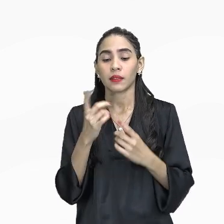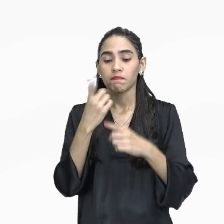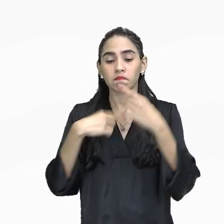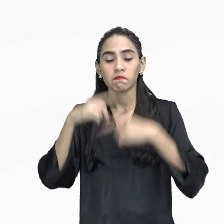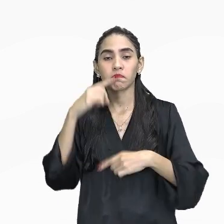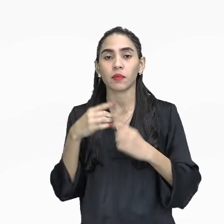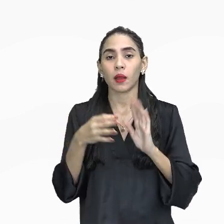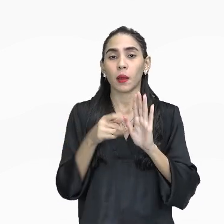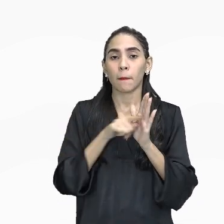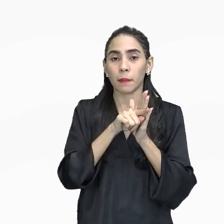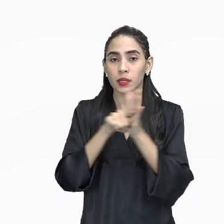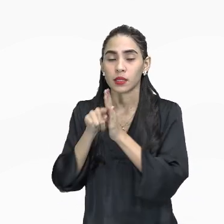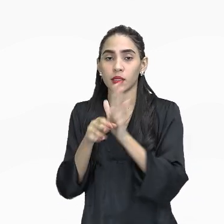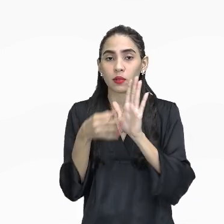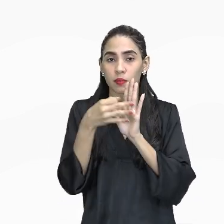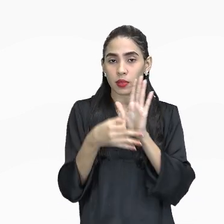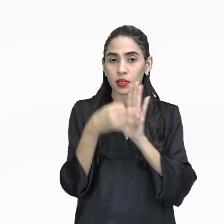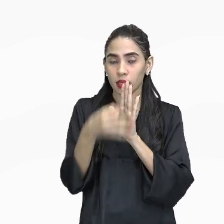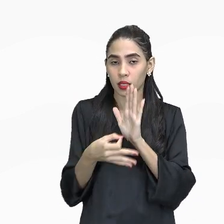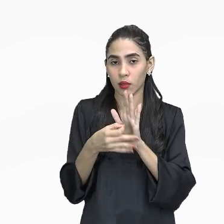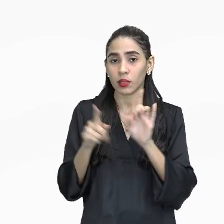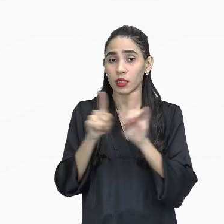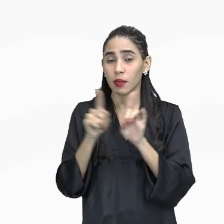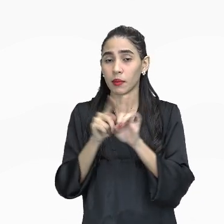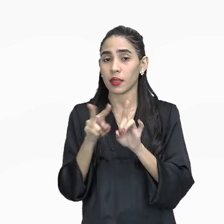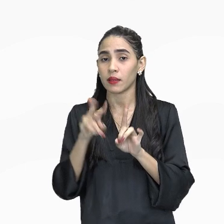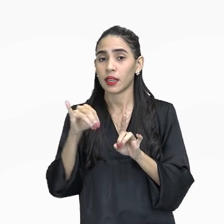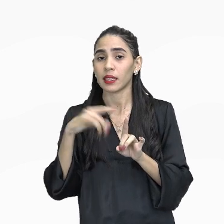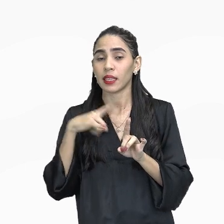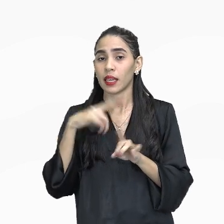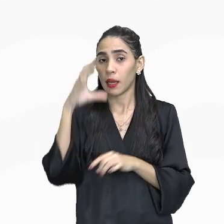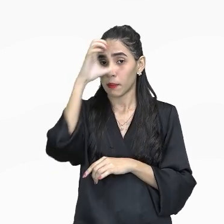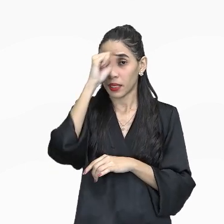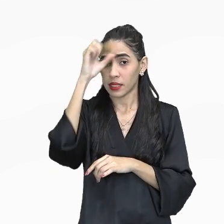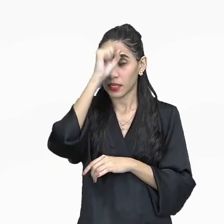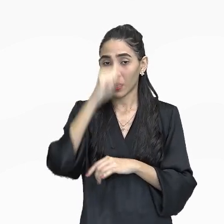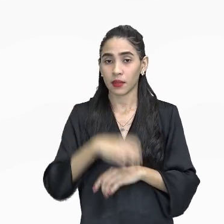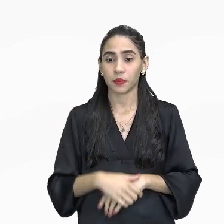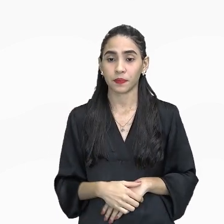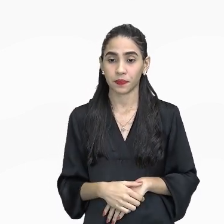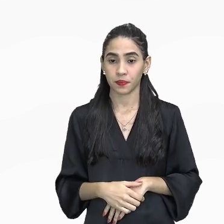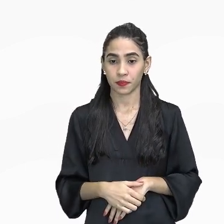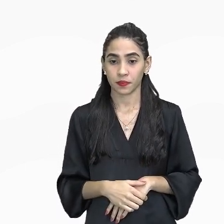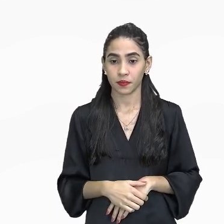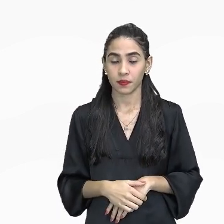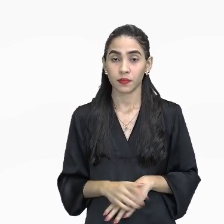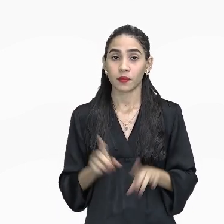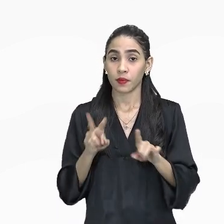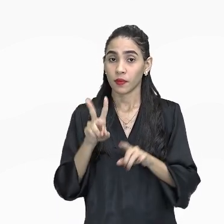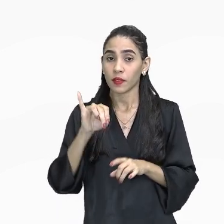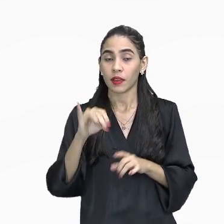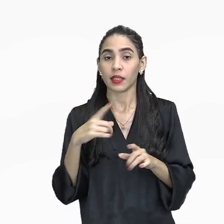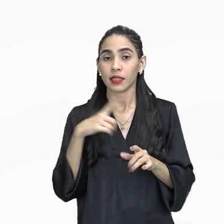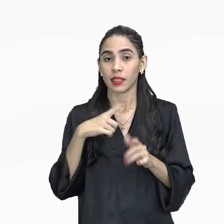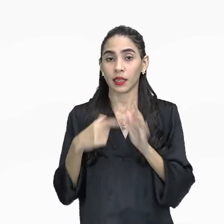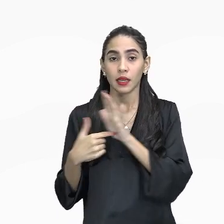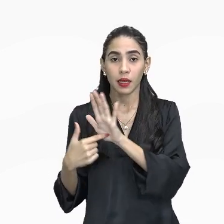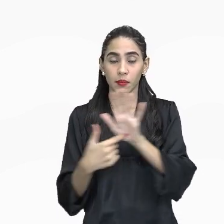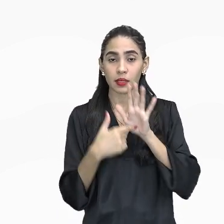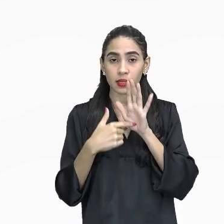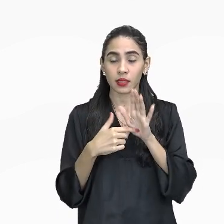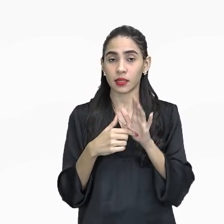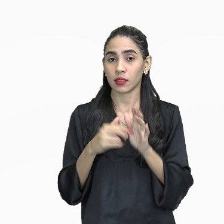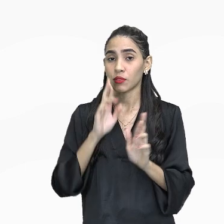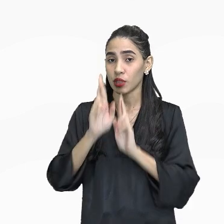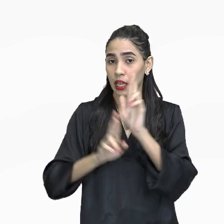opinião como parte do aprofundamento dos aprendizados. E aí vai ter a apresentação dos resultados, que vai